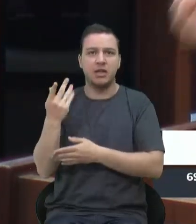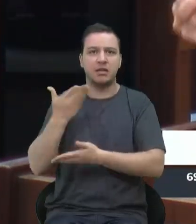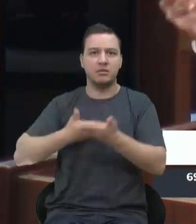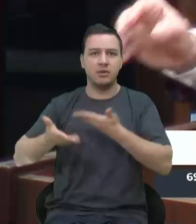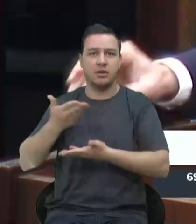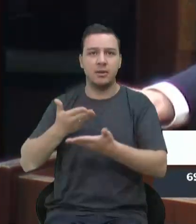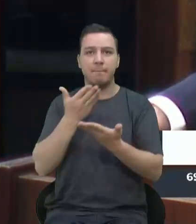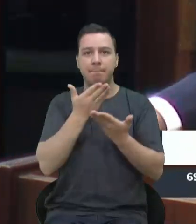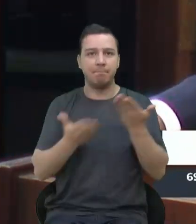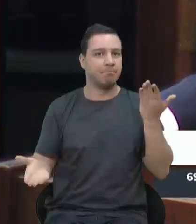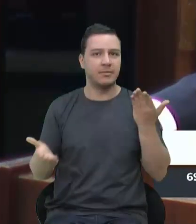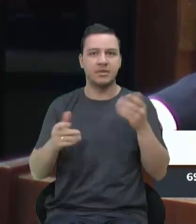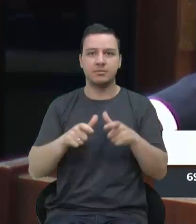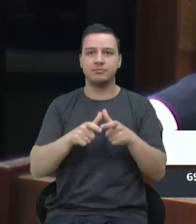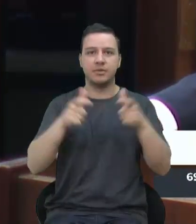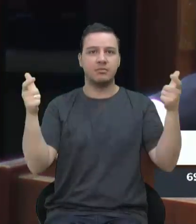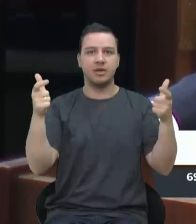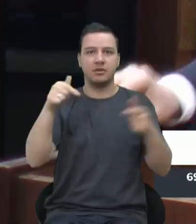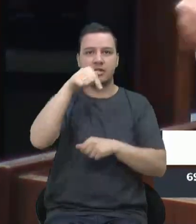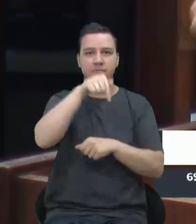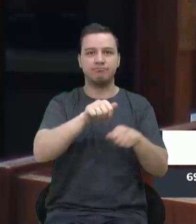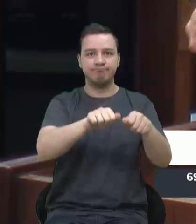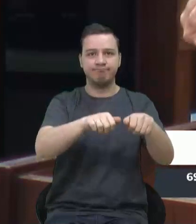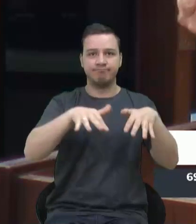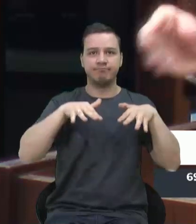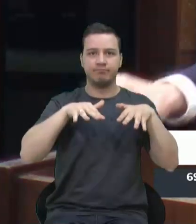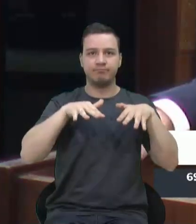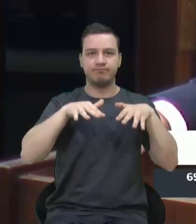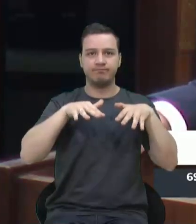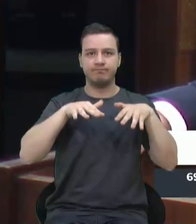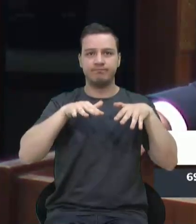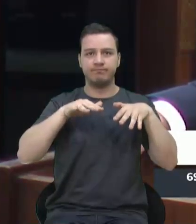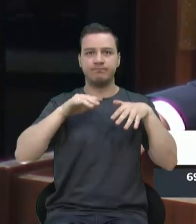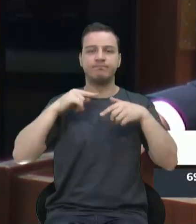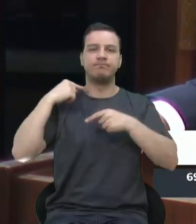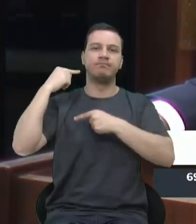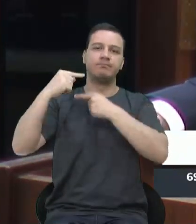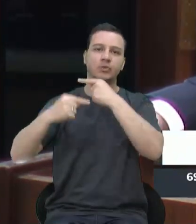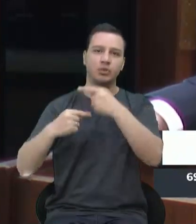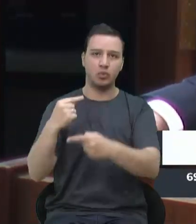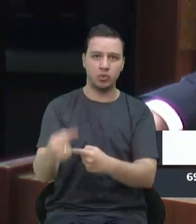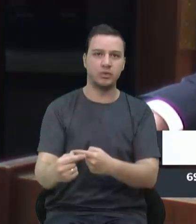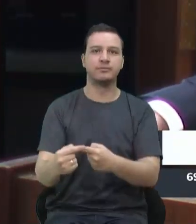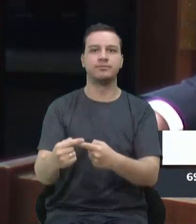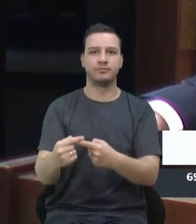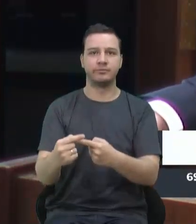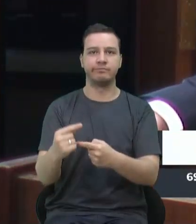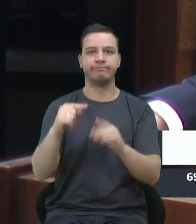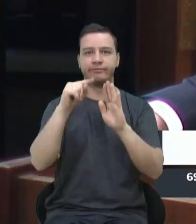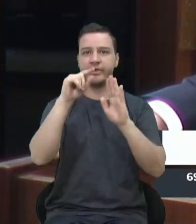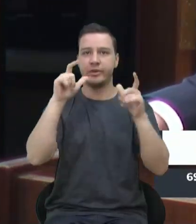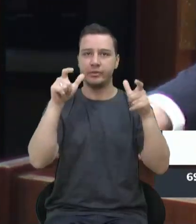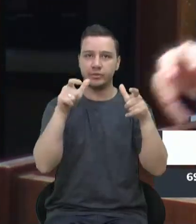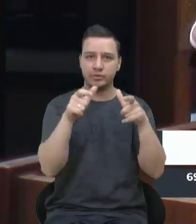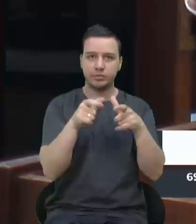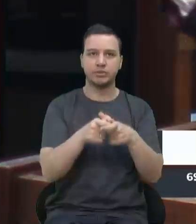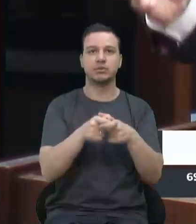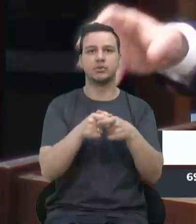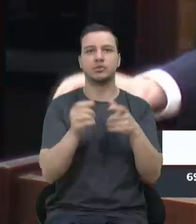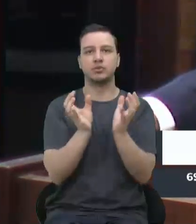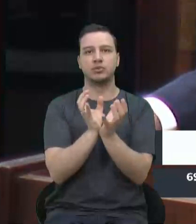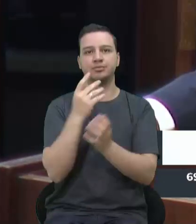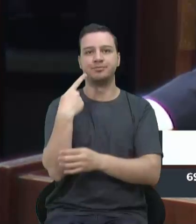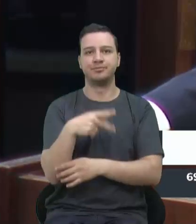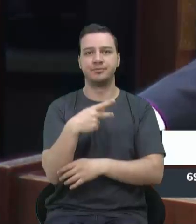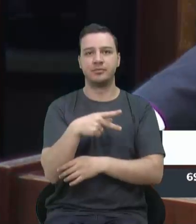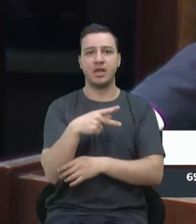a maioria no parlamento e circunstancialmente ficou em minoria. E aí